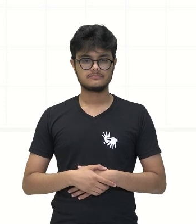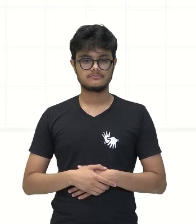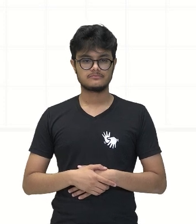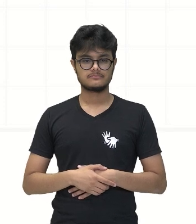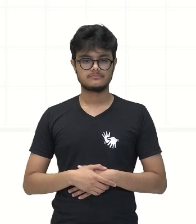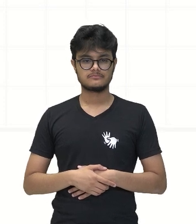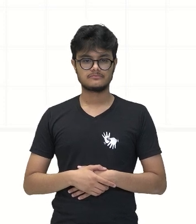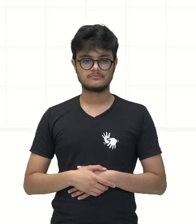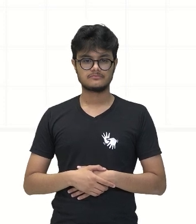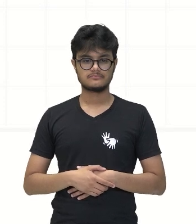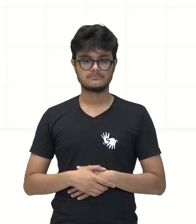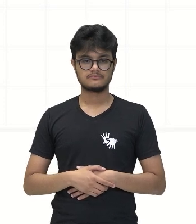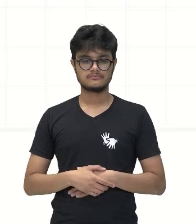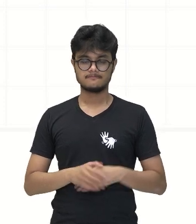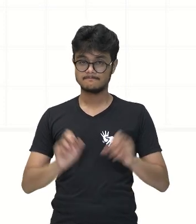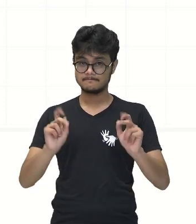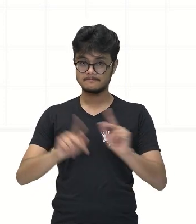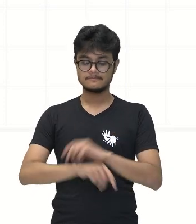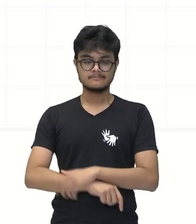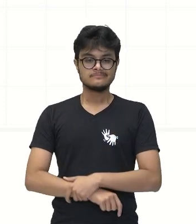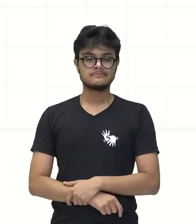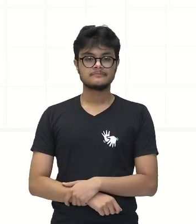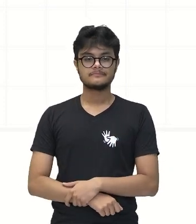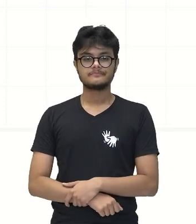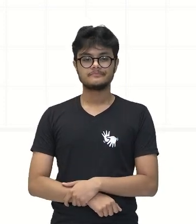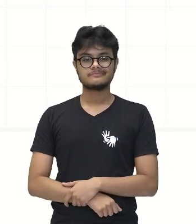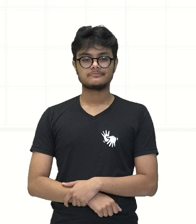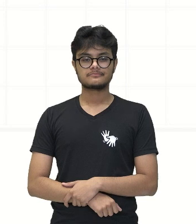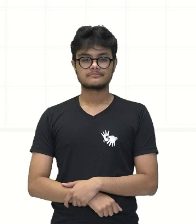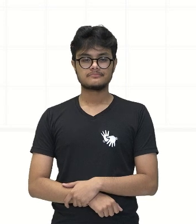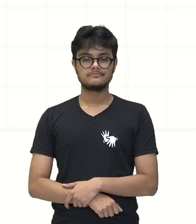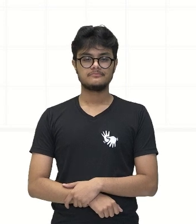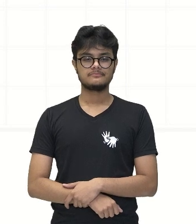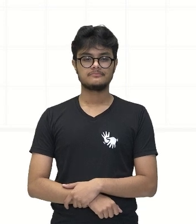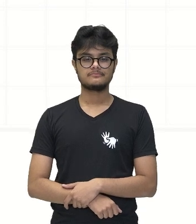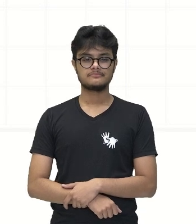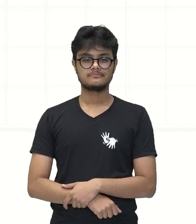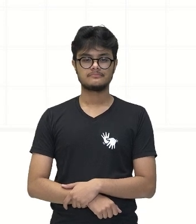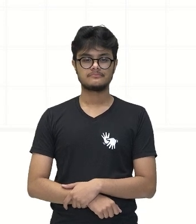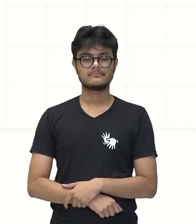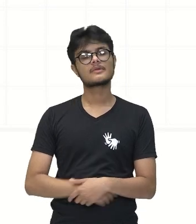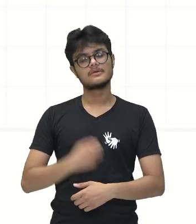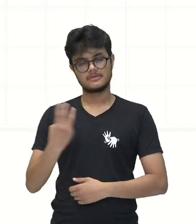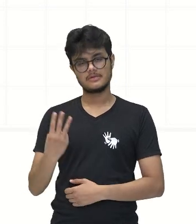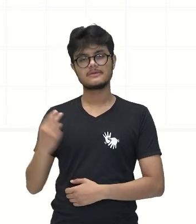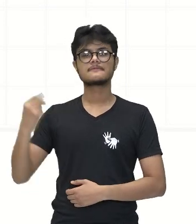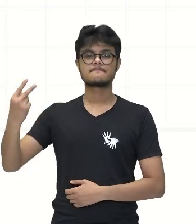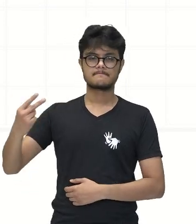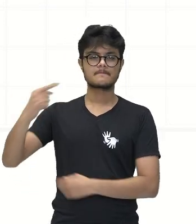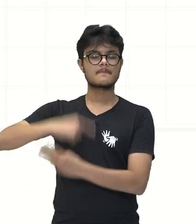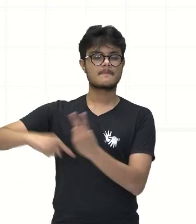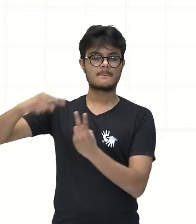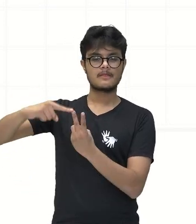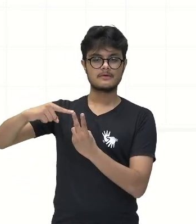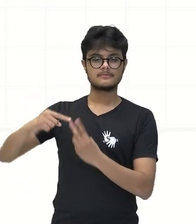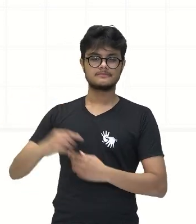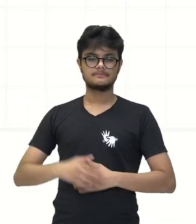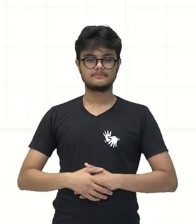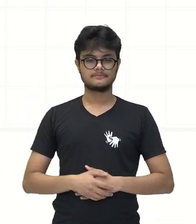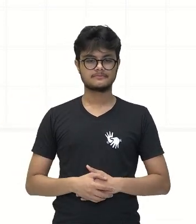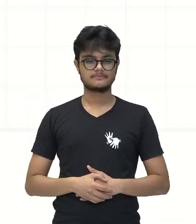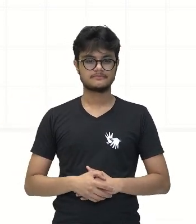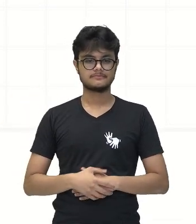ao quadrado. Beleza? E aqui vai ficar 3 ao quadrado. Deixa eu dar uma melhoradinha nesse 2 aqui.